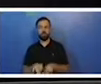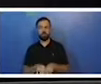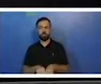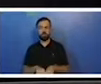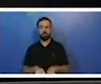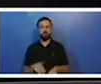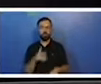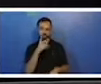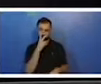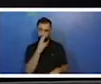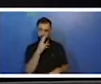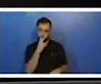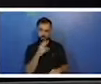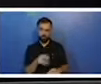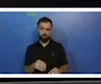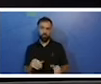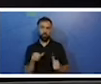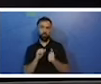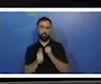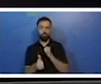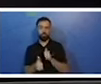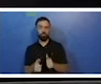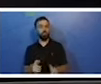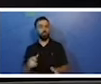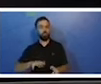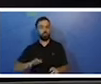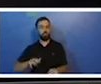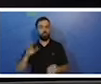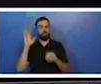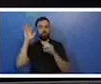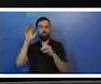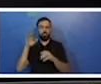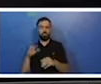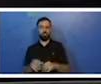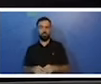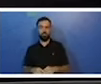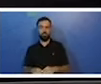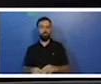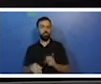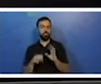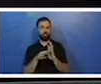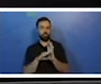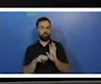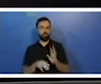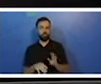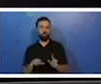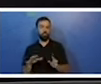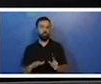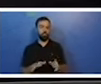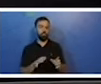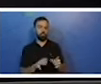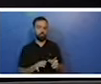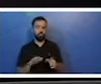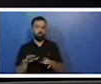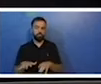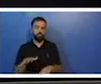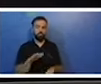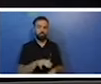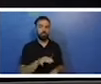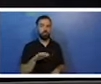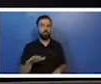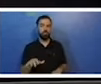MT e o esporte basquetebol subtema condução de bola conduzir a